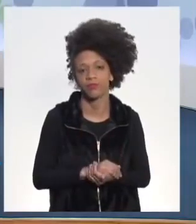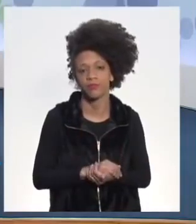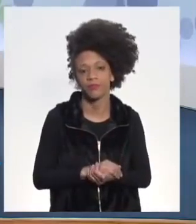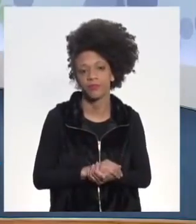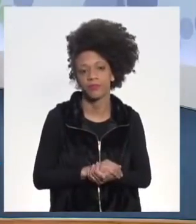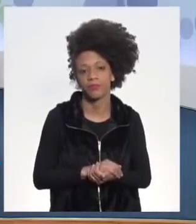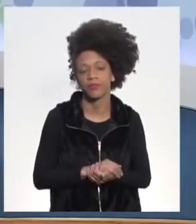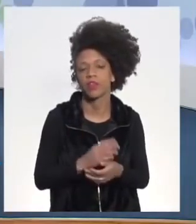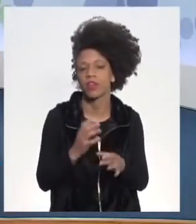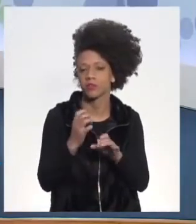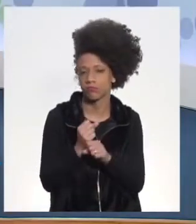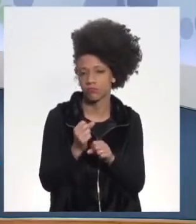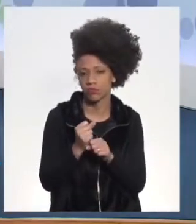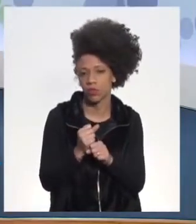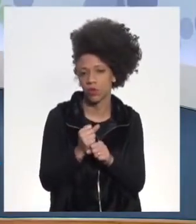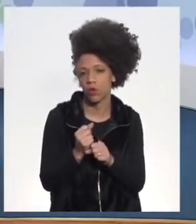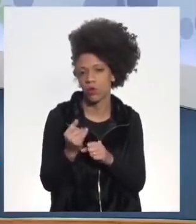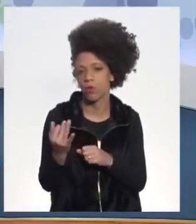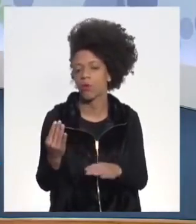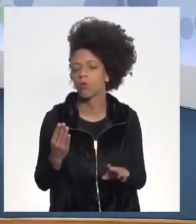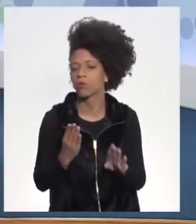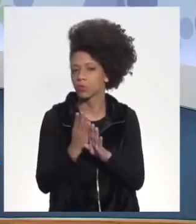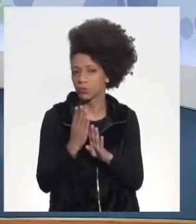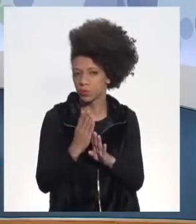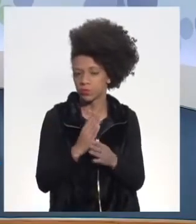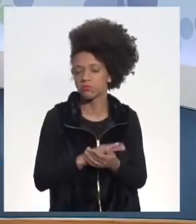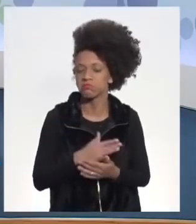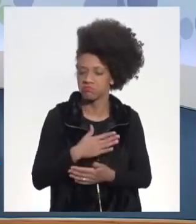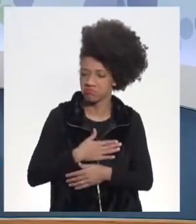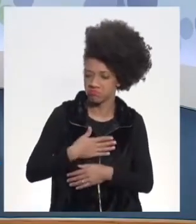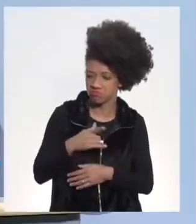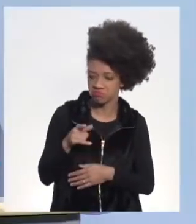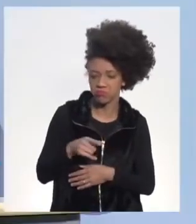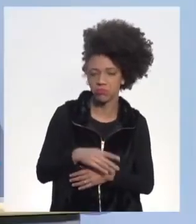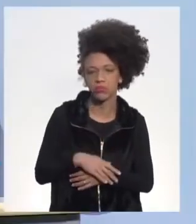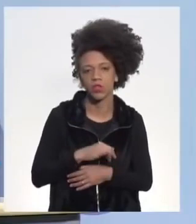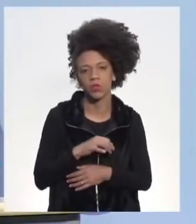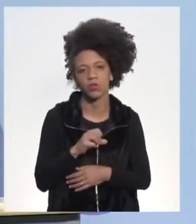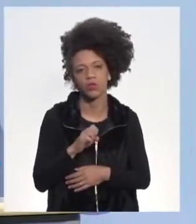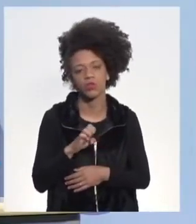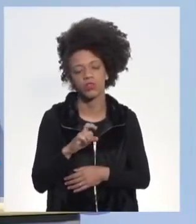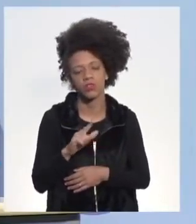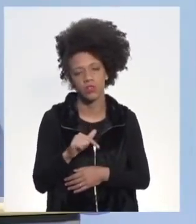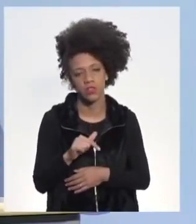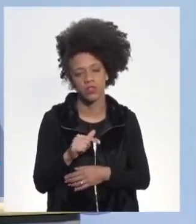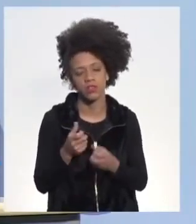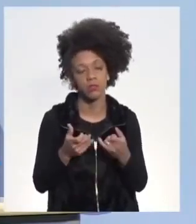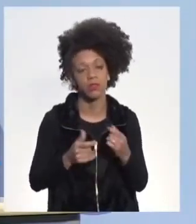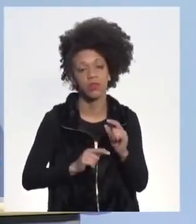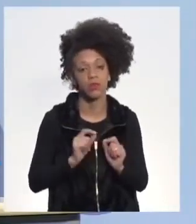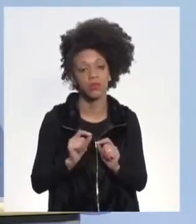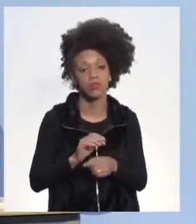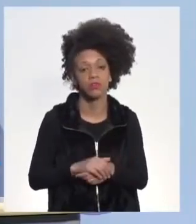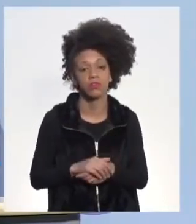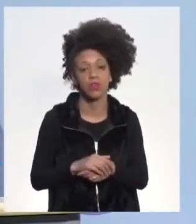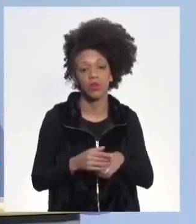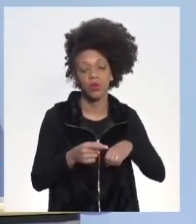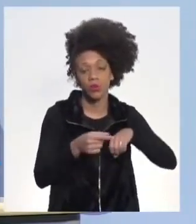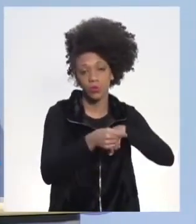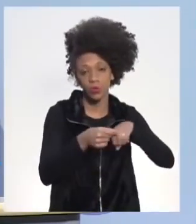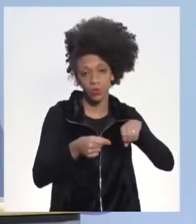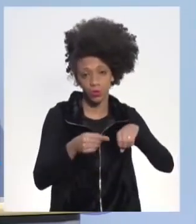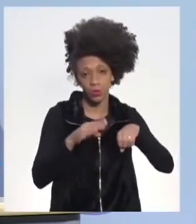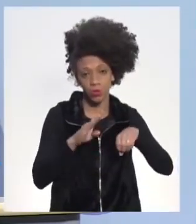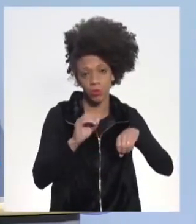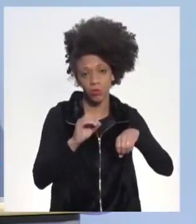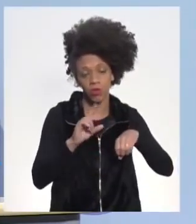a conta, né, de como chegar no valor. Legal, gostei já dessa. O José Fernando, ele colocou o seguinte, no boleto, porque tem